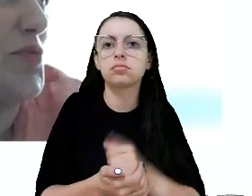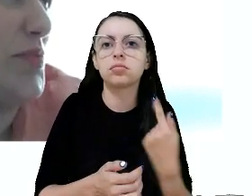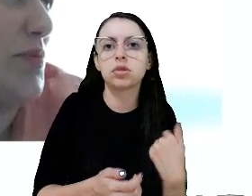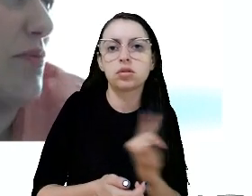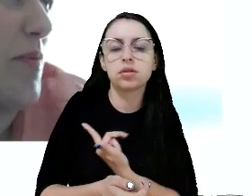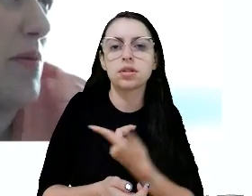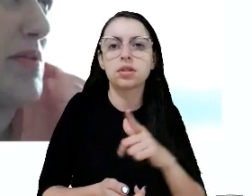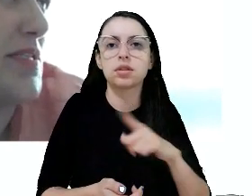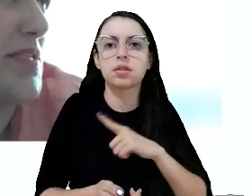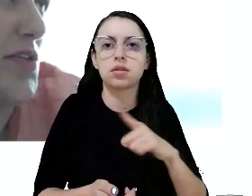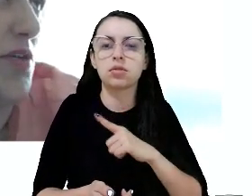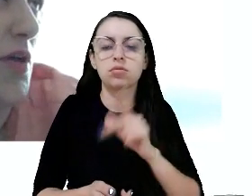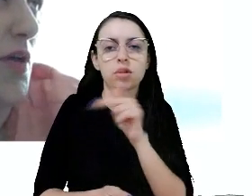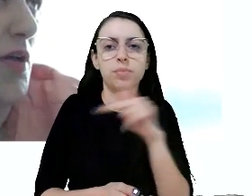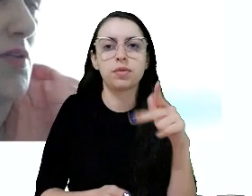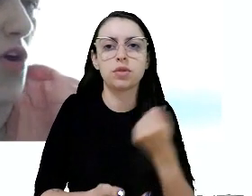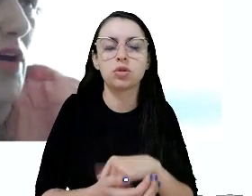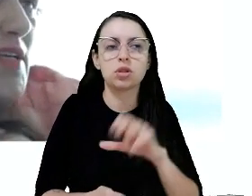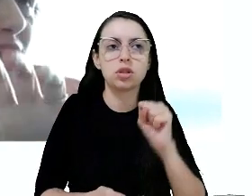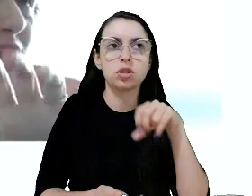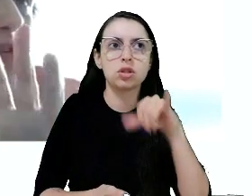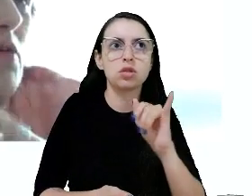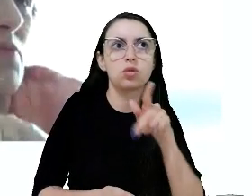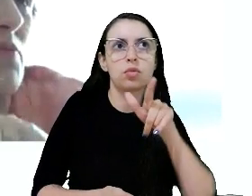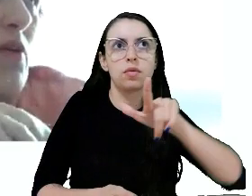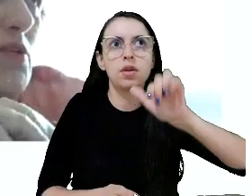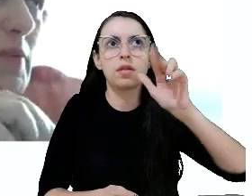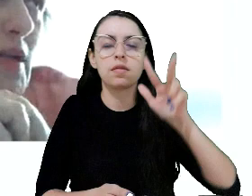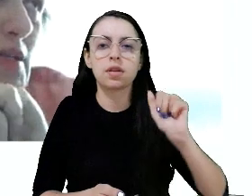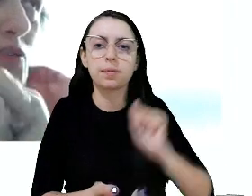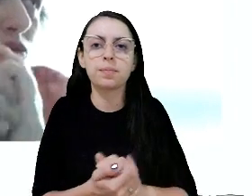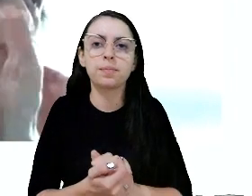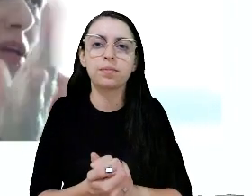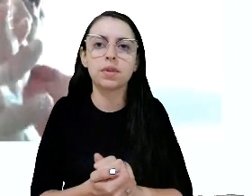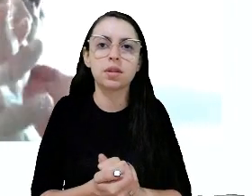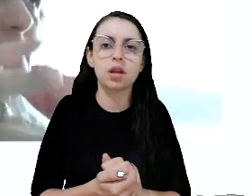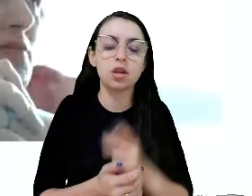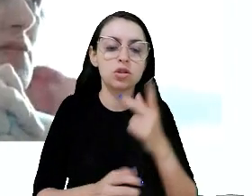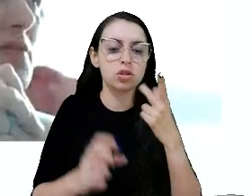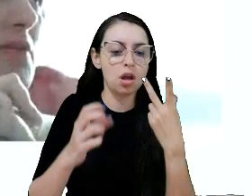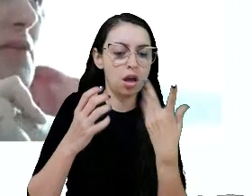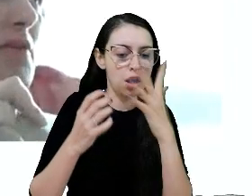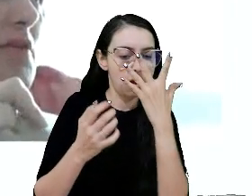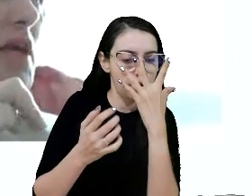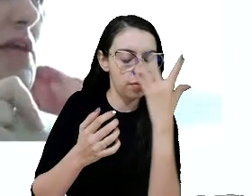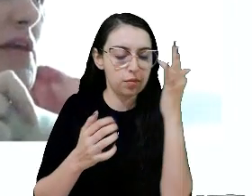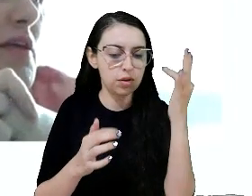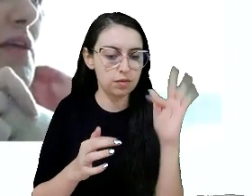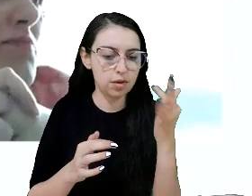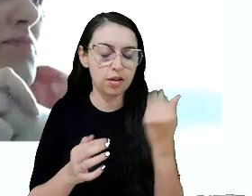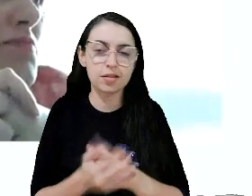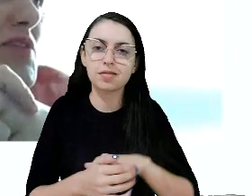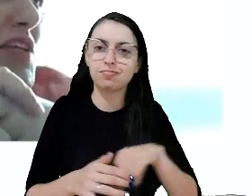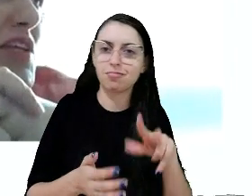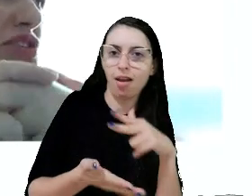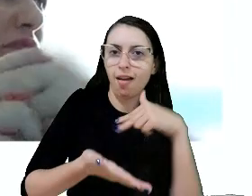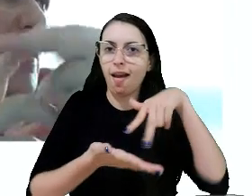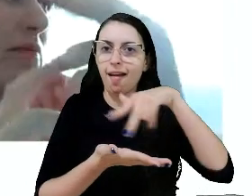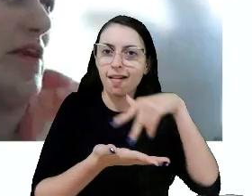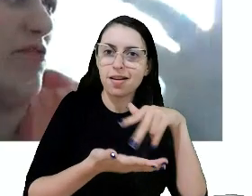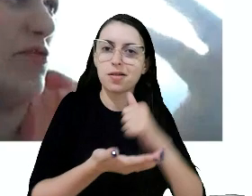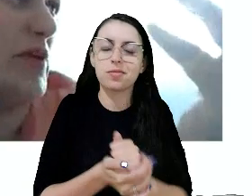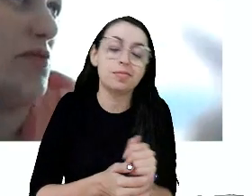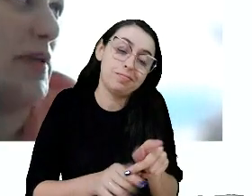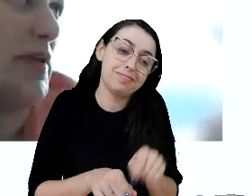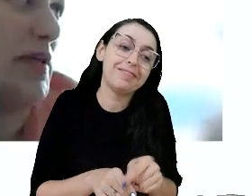gente vai ter uma... A professora Silvia trouxe uma marchinha de carnaval, que se fosse ao vivo a gente ia até